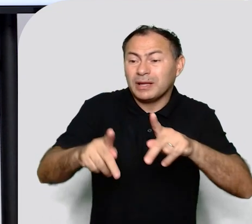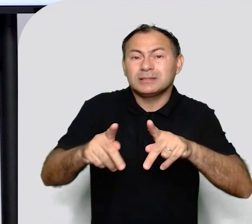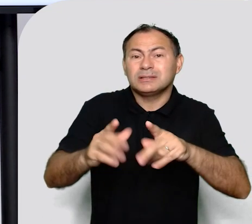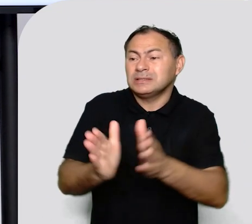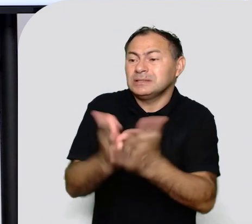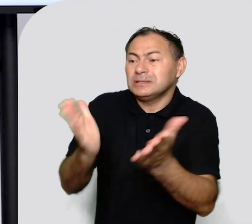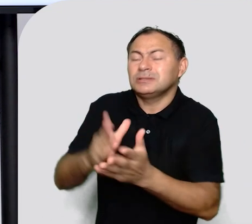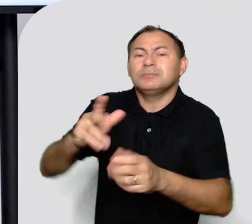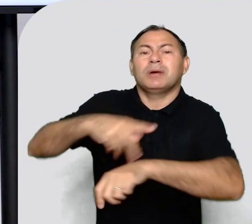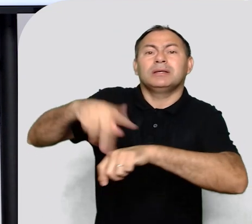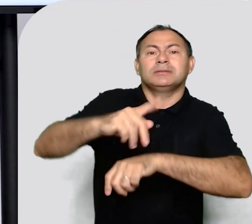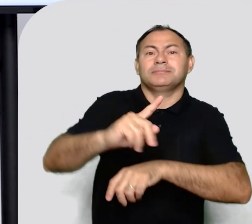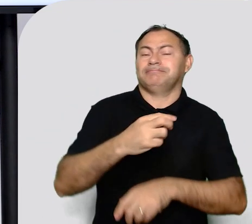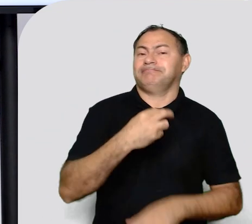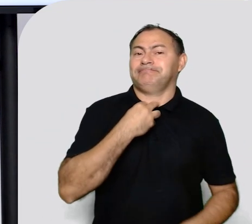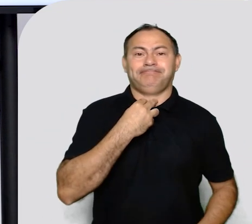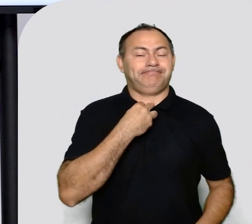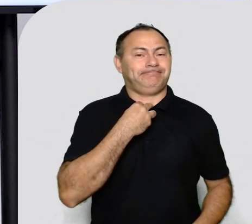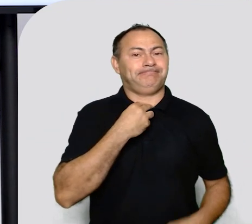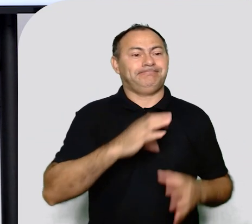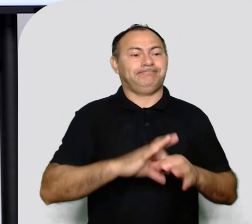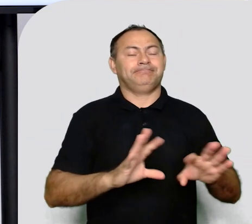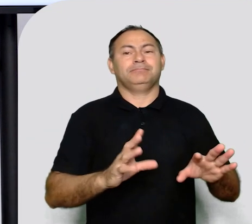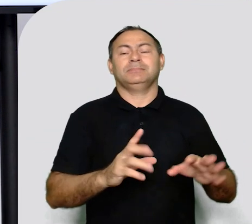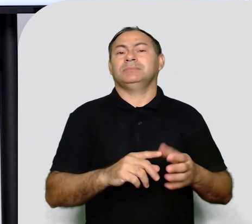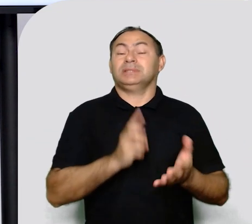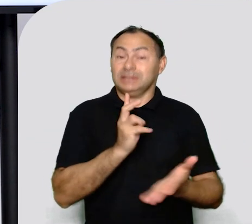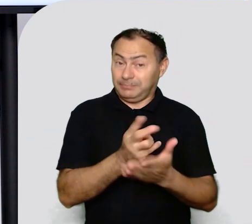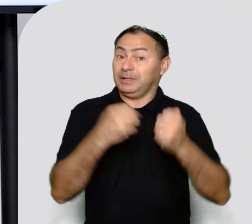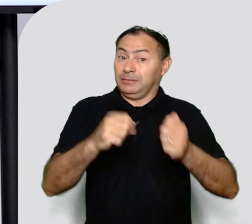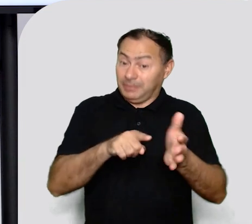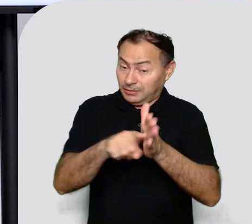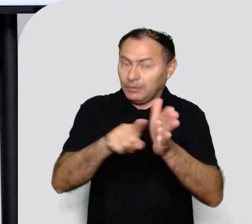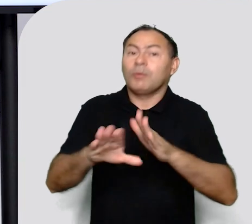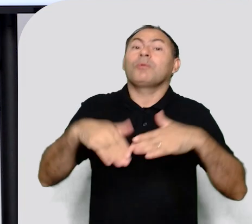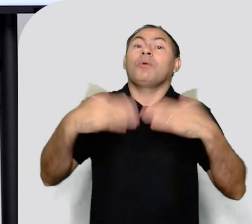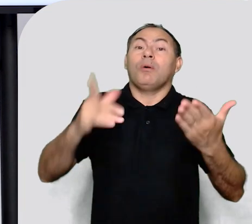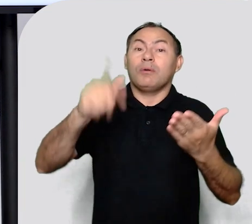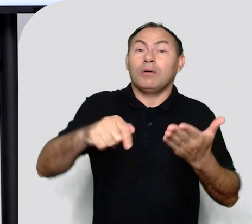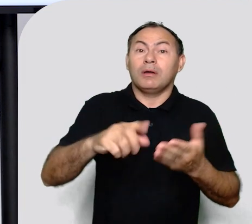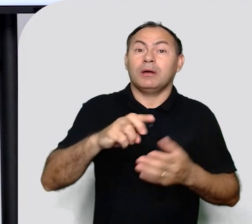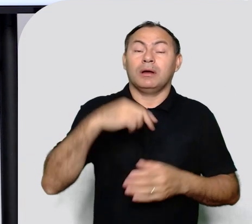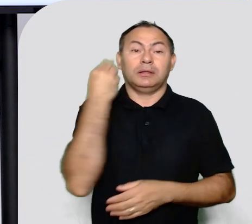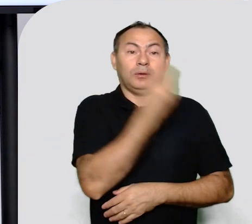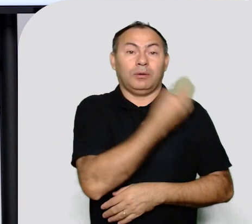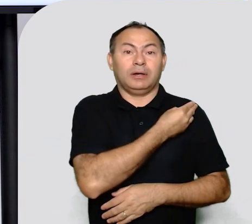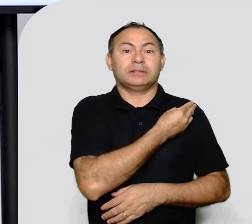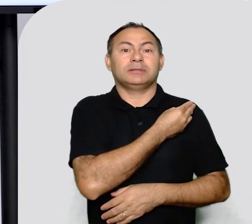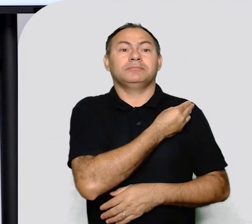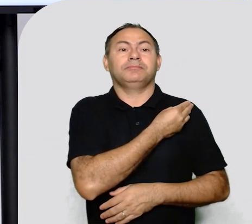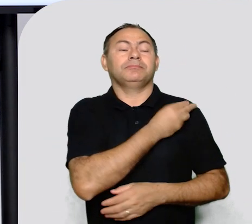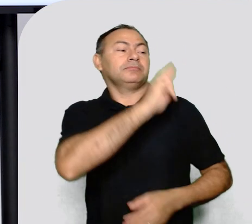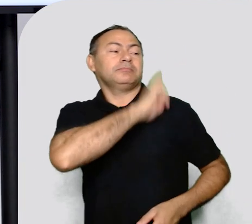muitos países, não podemos deixar de perguntar-nos quais são as